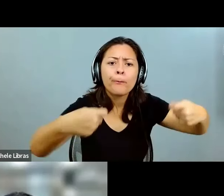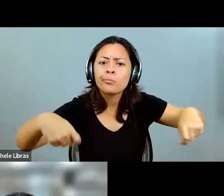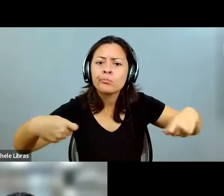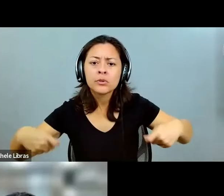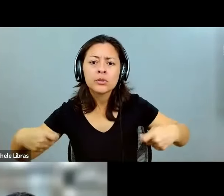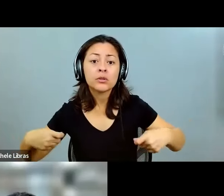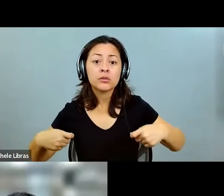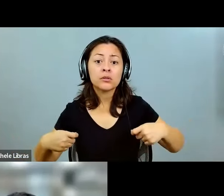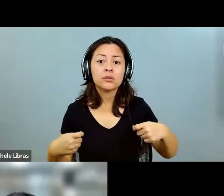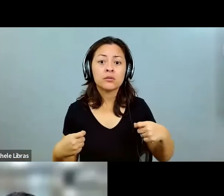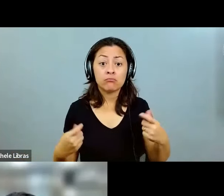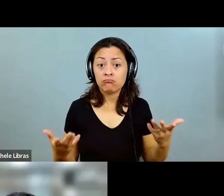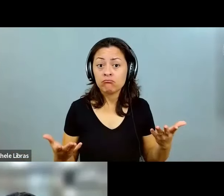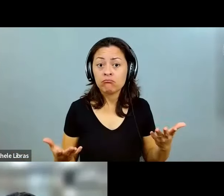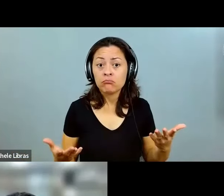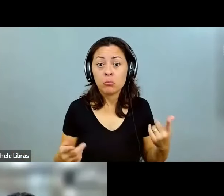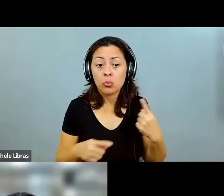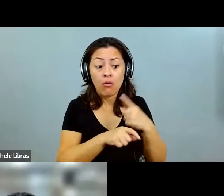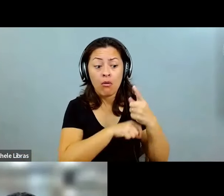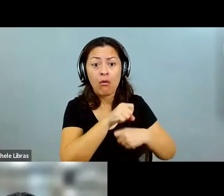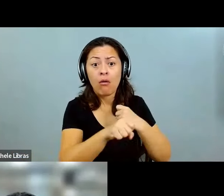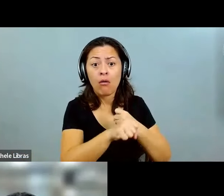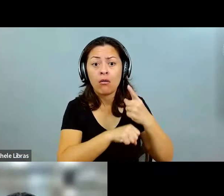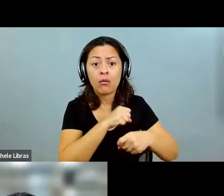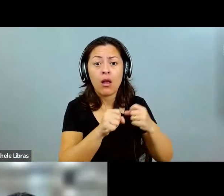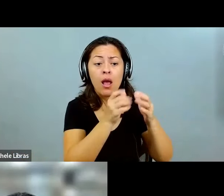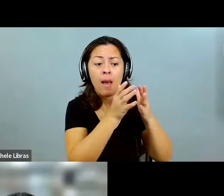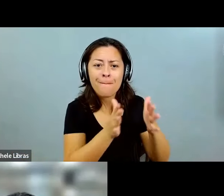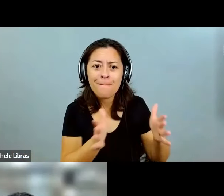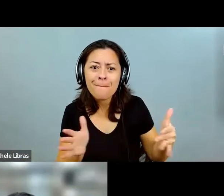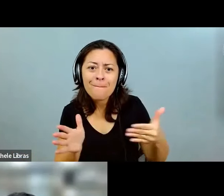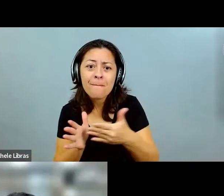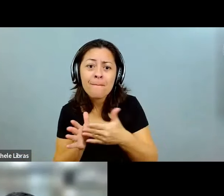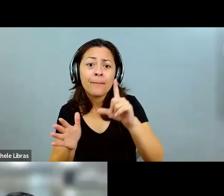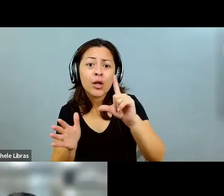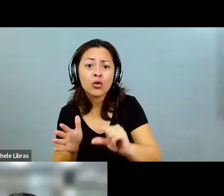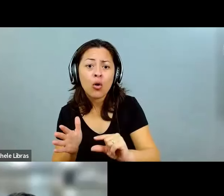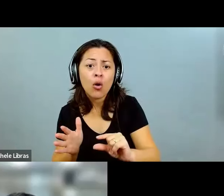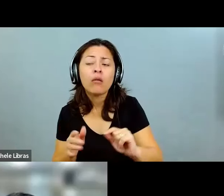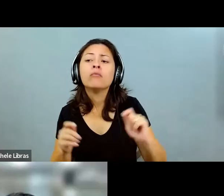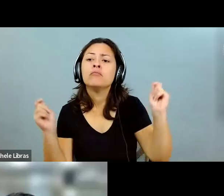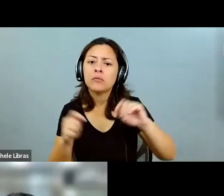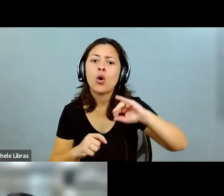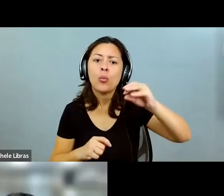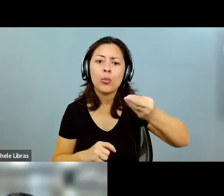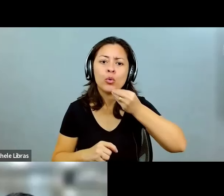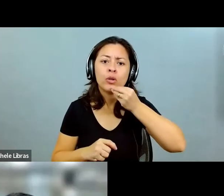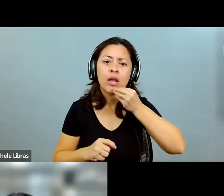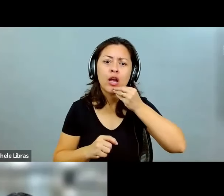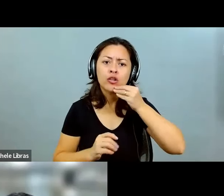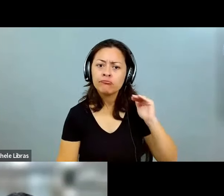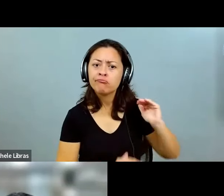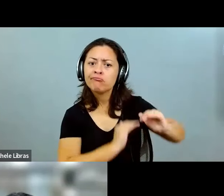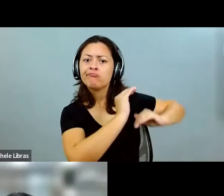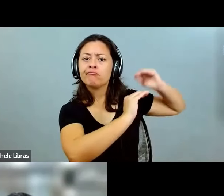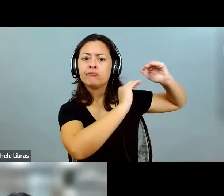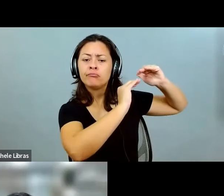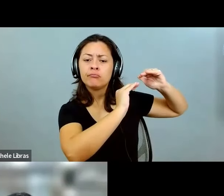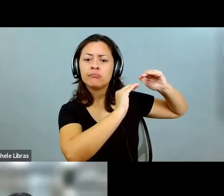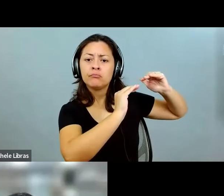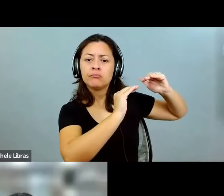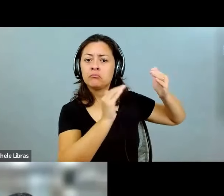Aproveitar esses anos nas demares menores que sempre normalmente existem e aparecem mais oportunidades de crescimento então a lógica